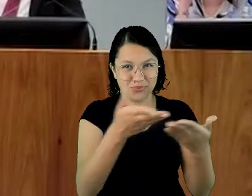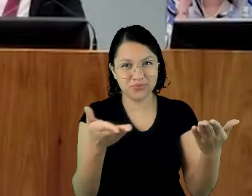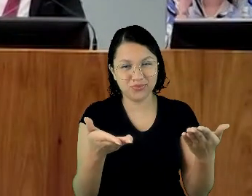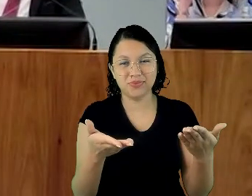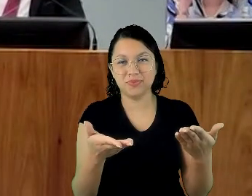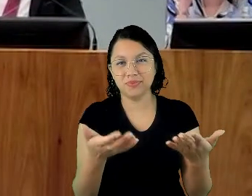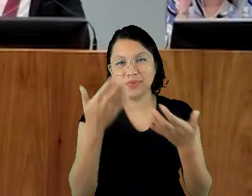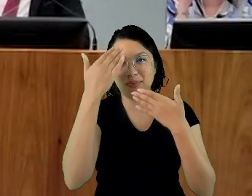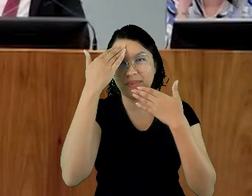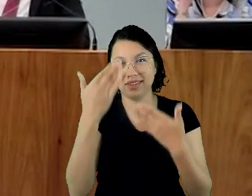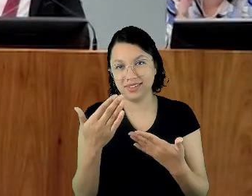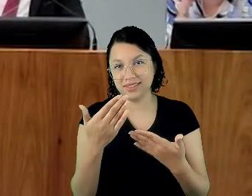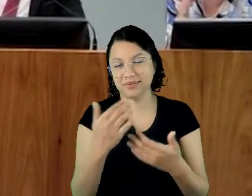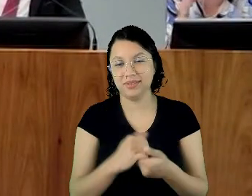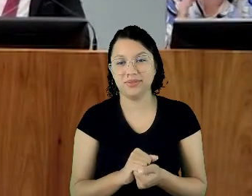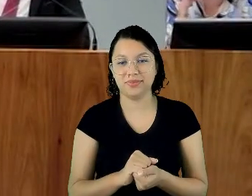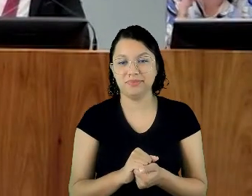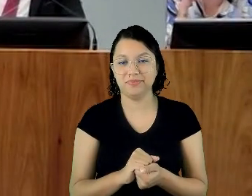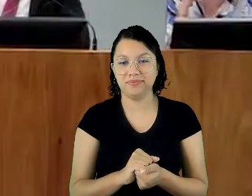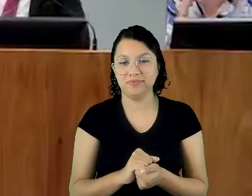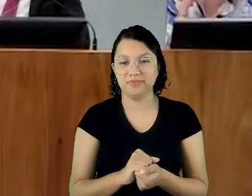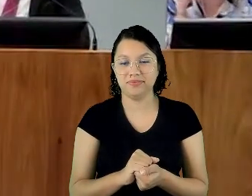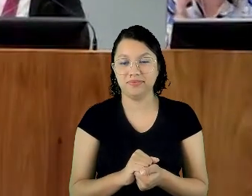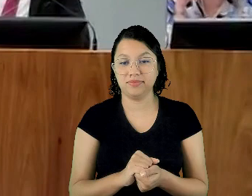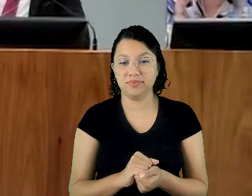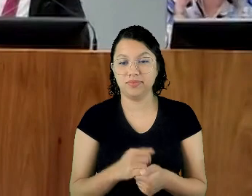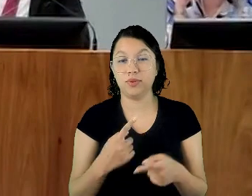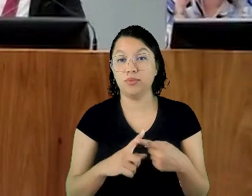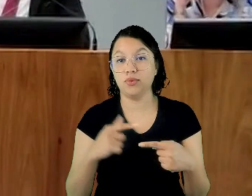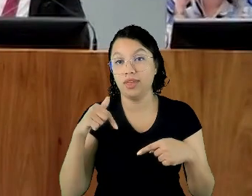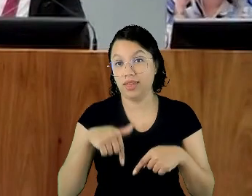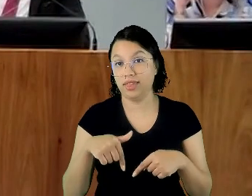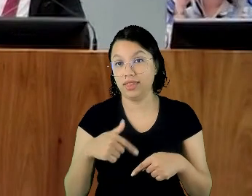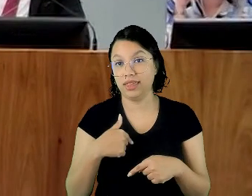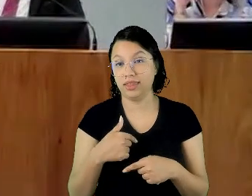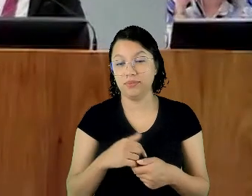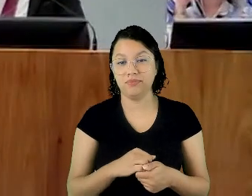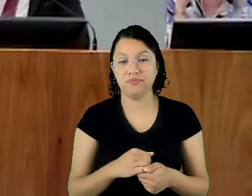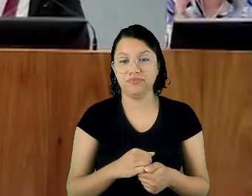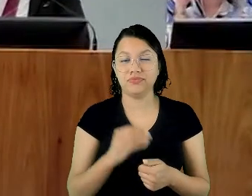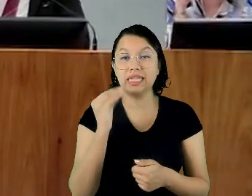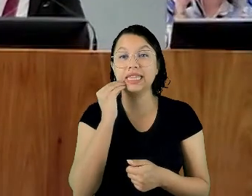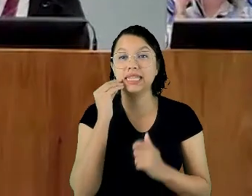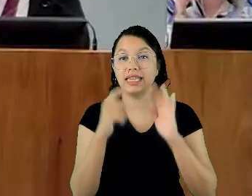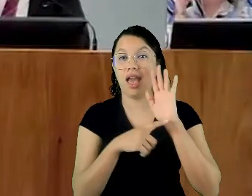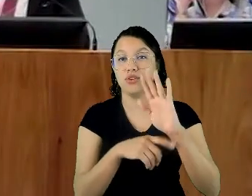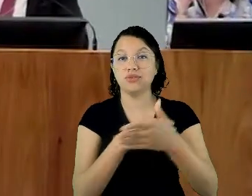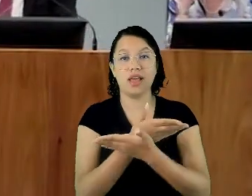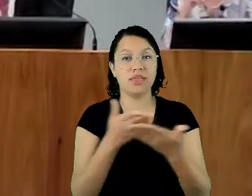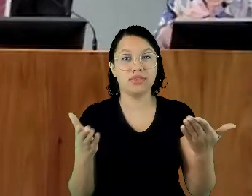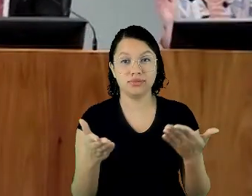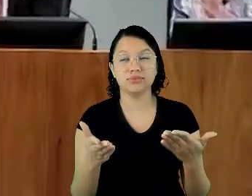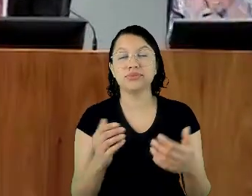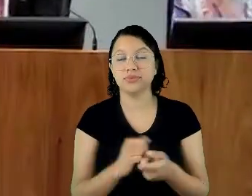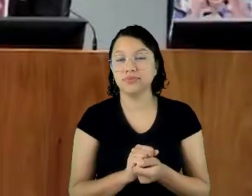agradecimento por aqui estar e tentar contribuir com vocês todos nesse caminho. Muito obrigado.